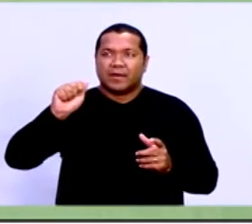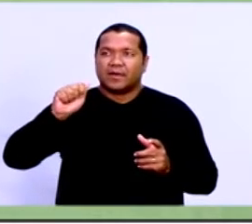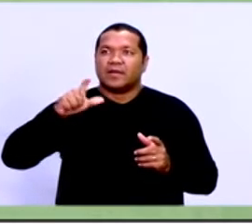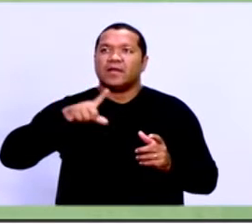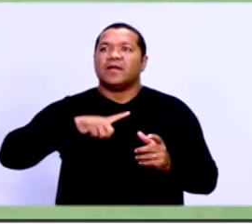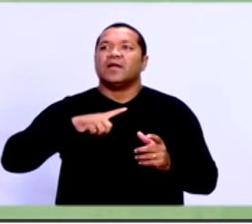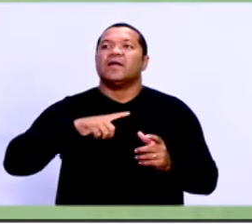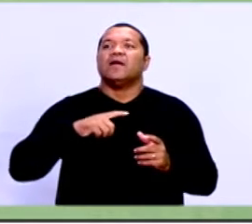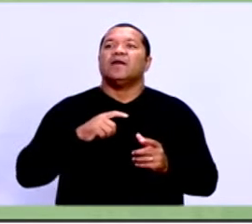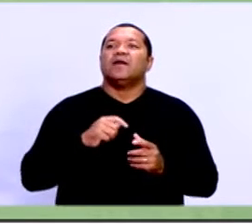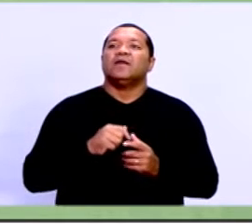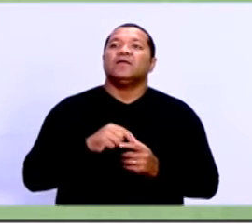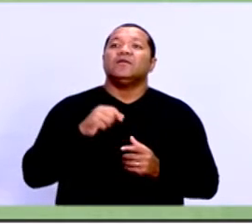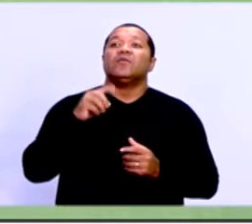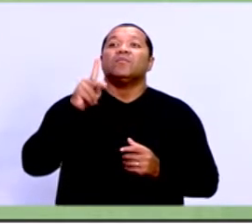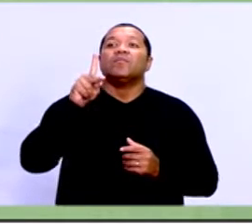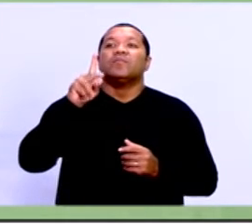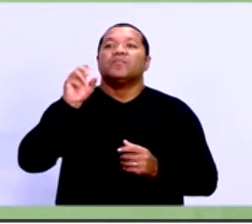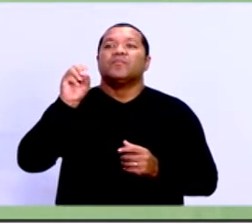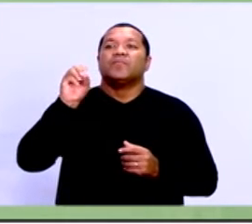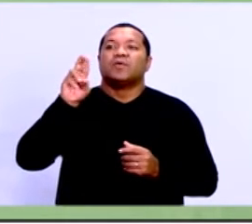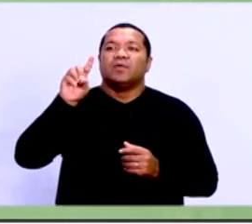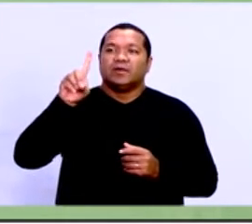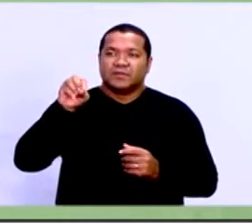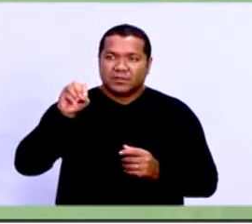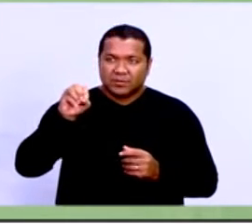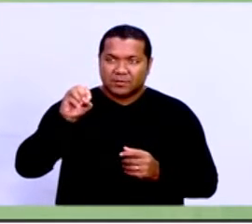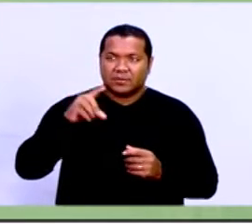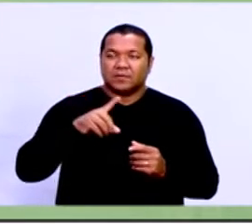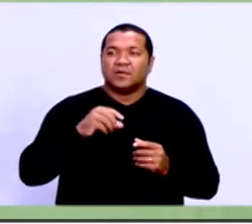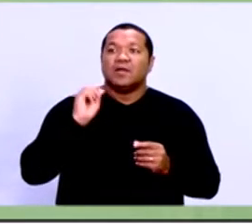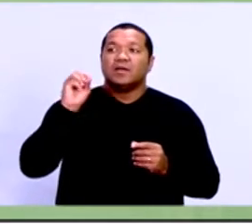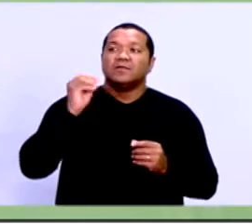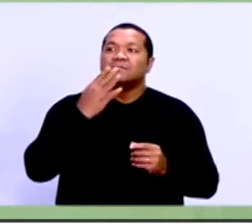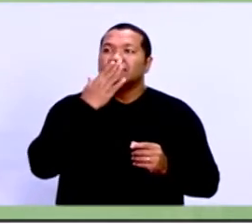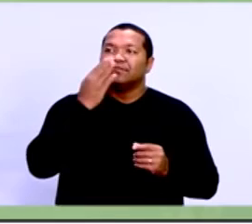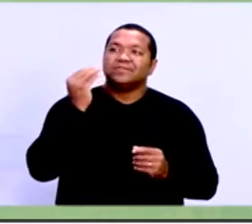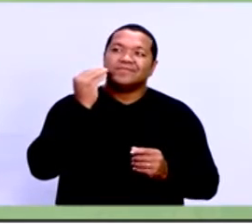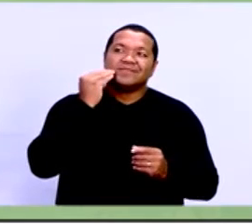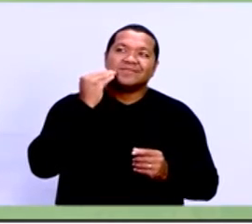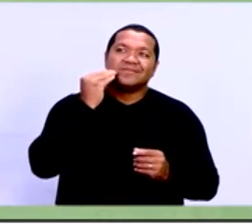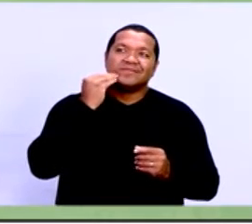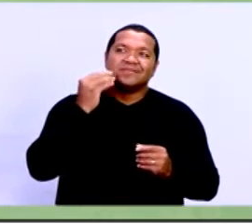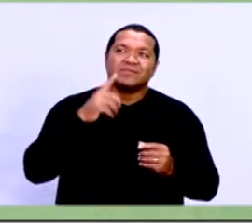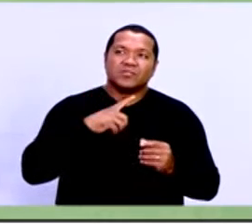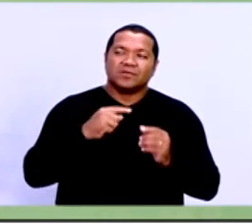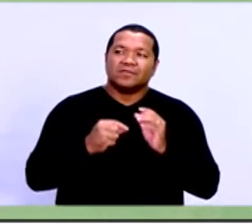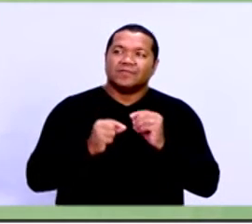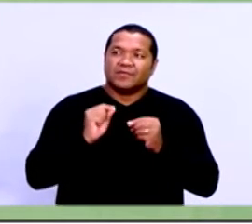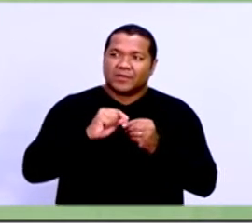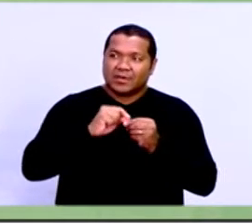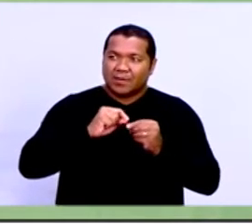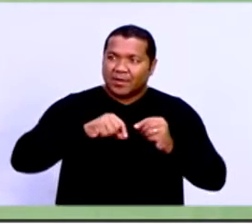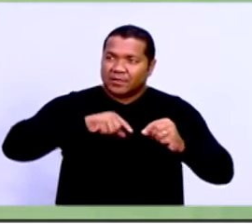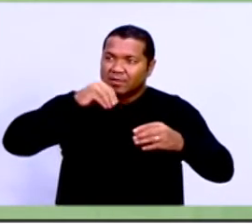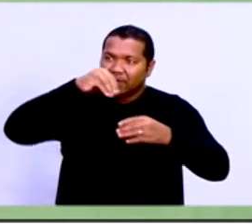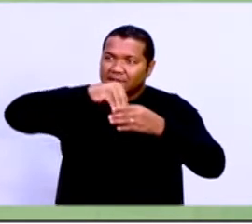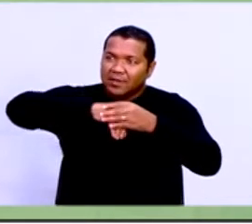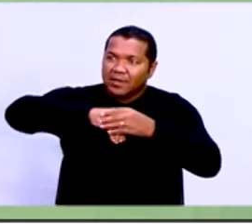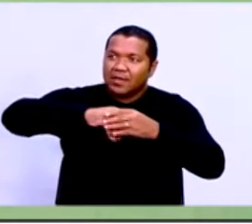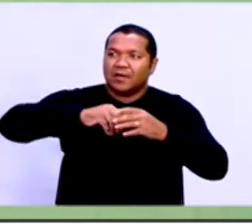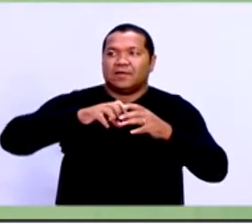e o prodi esse tipo de teste eles são realizados dentro do ambiente corporativo